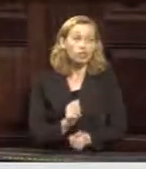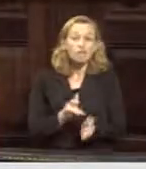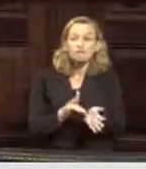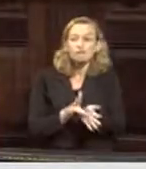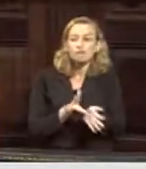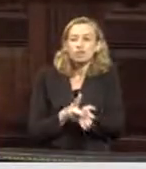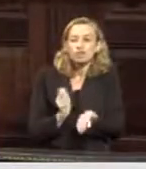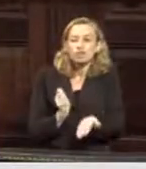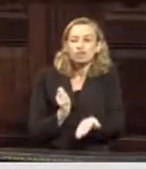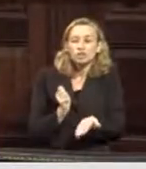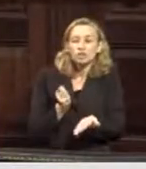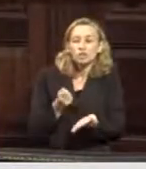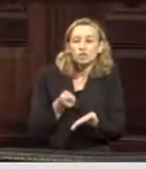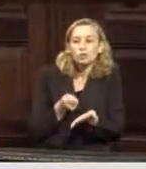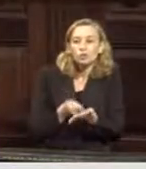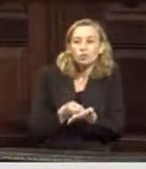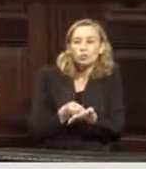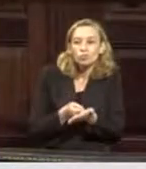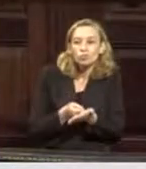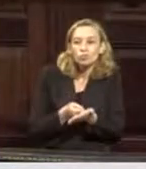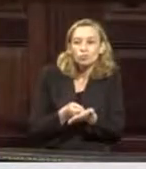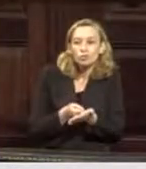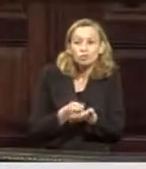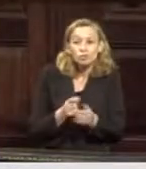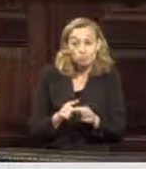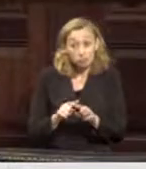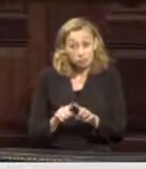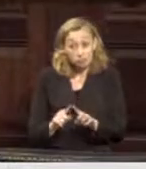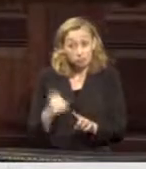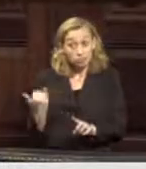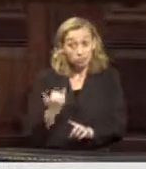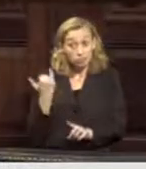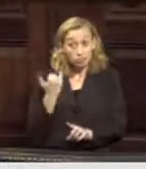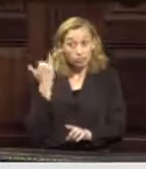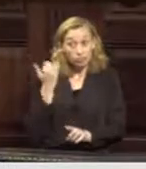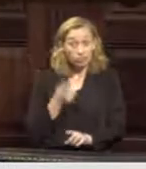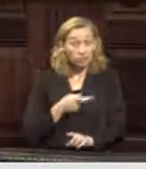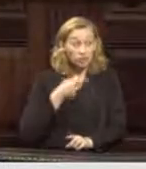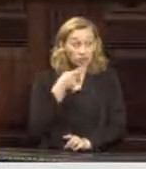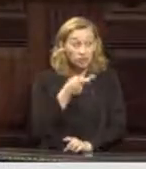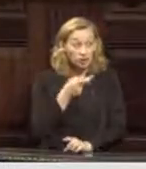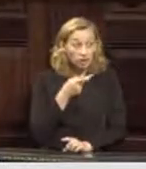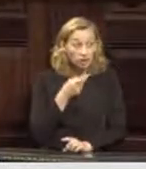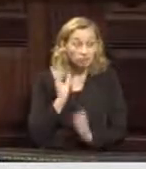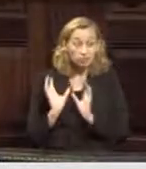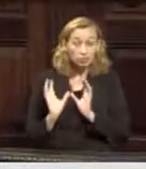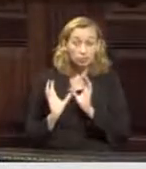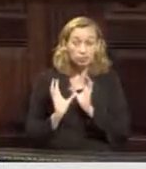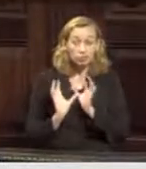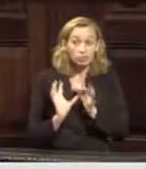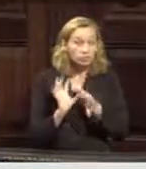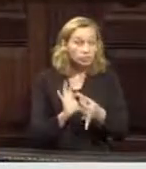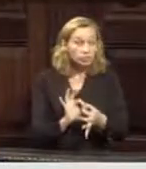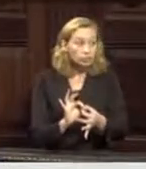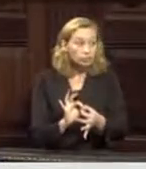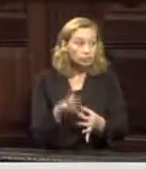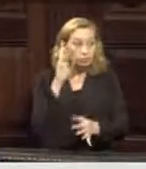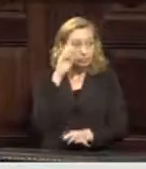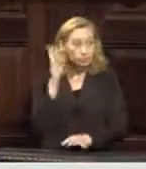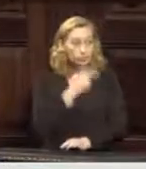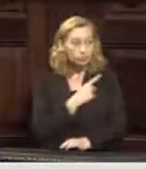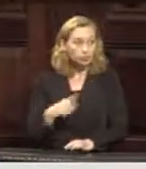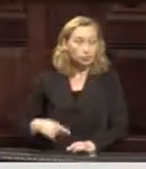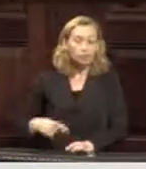os 25% constitucionais. E é muito importante ressaltar, para concluir, deputado Jânio Mendes, que quando a gente fala